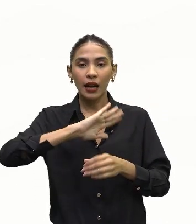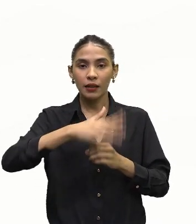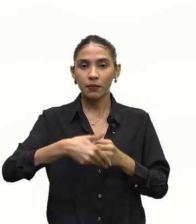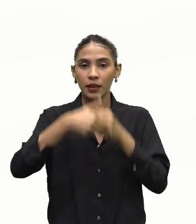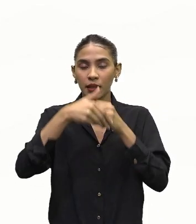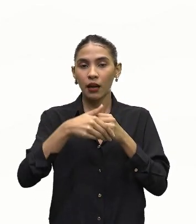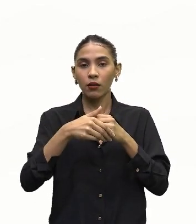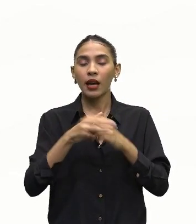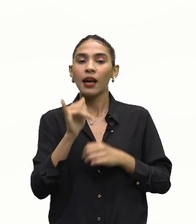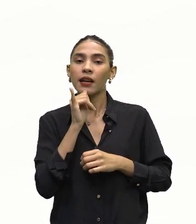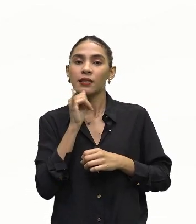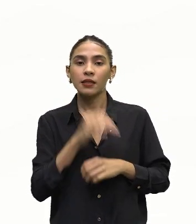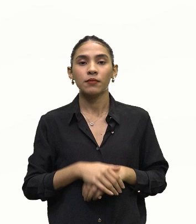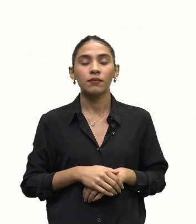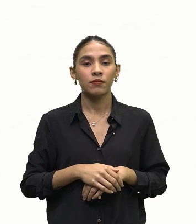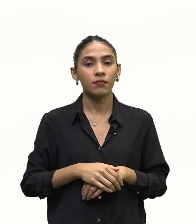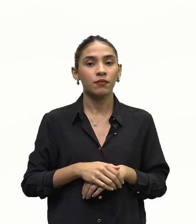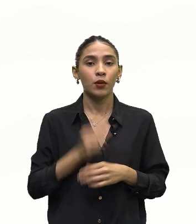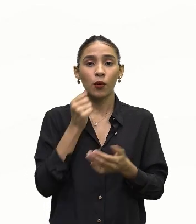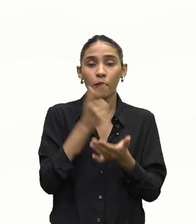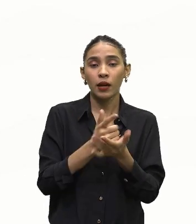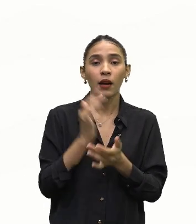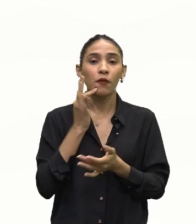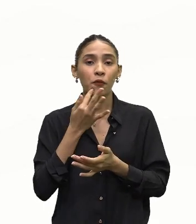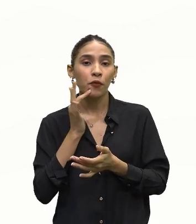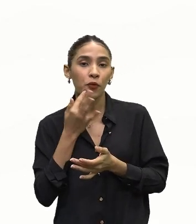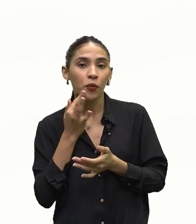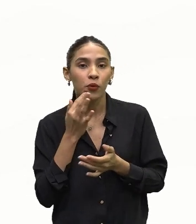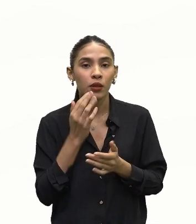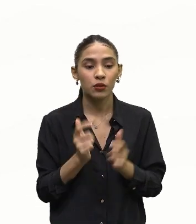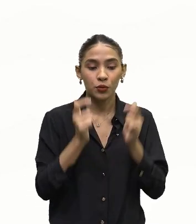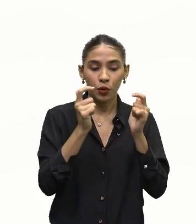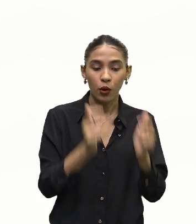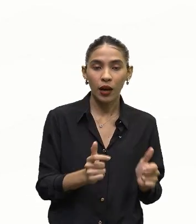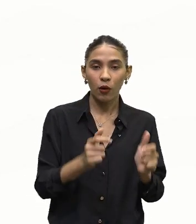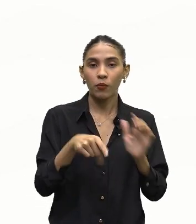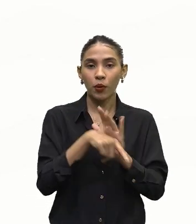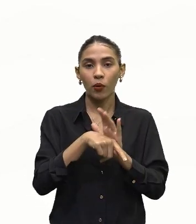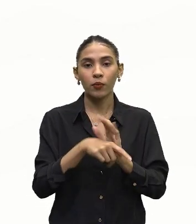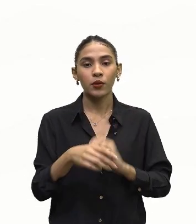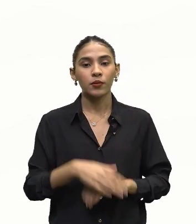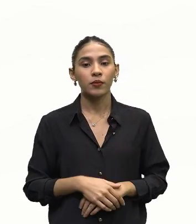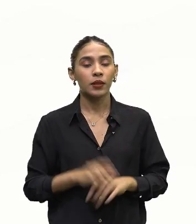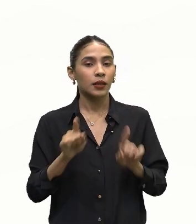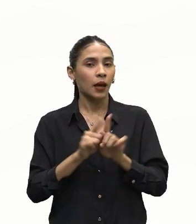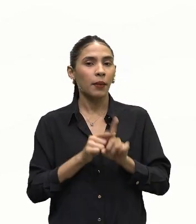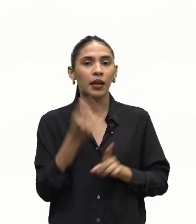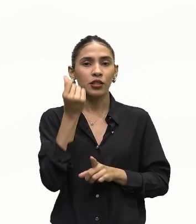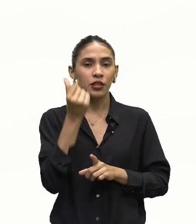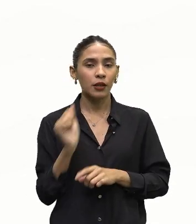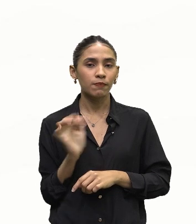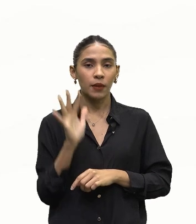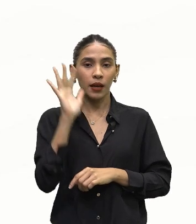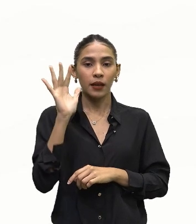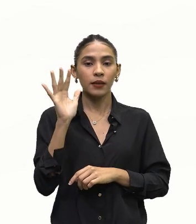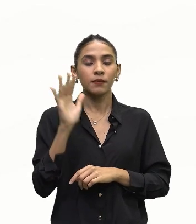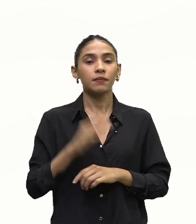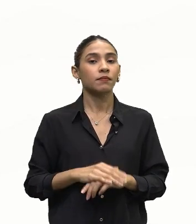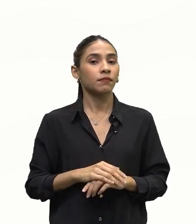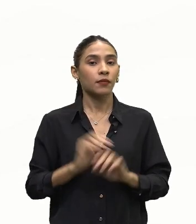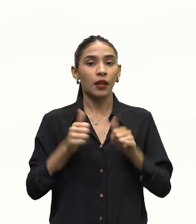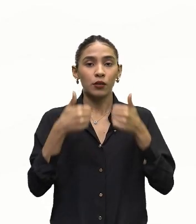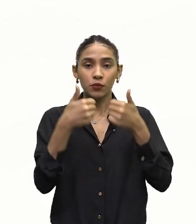Por exemplo, consumindo frutas produzidas no local da safra e, portanto, mais baratas, favorecendo